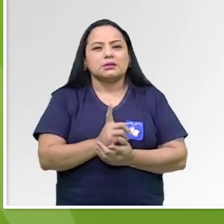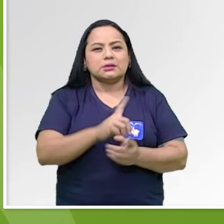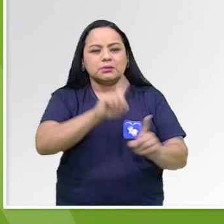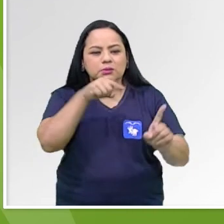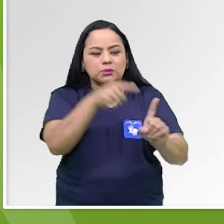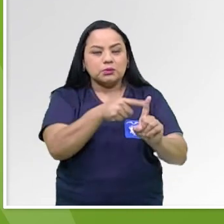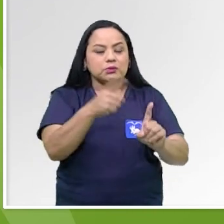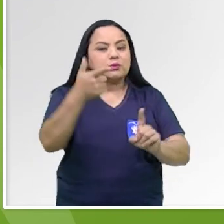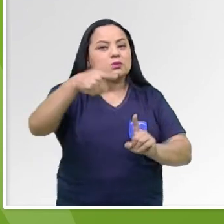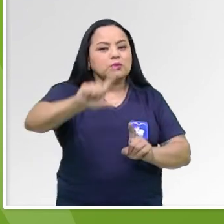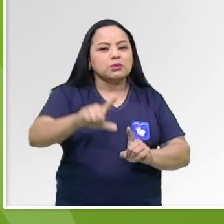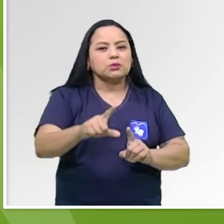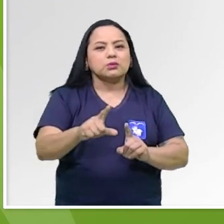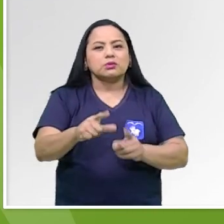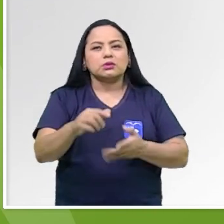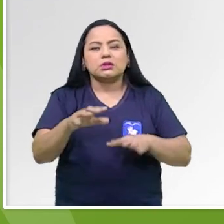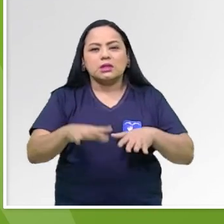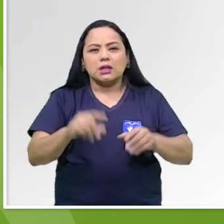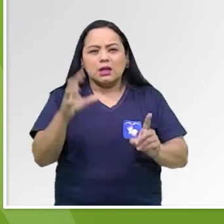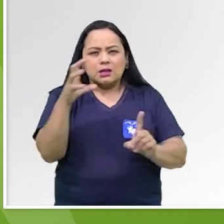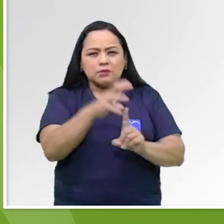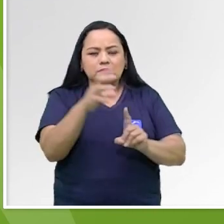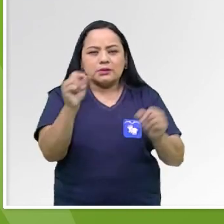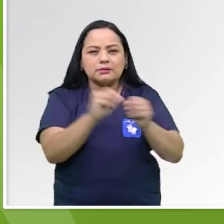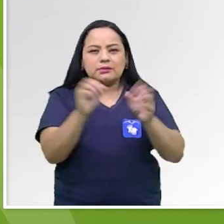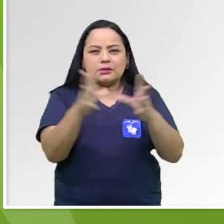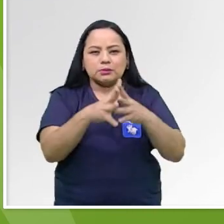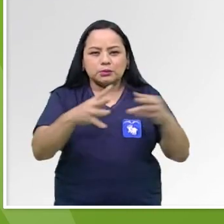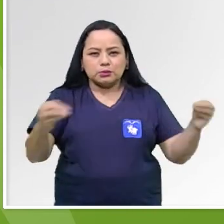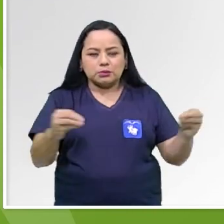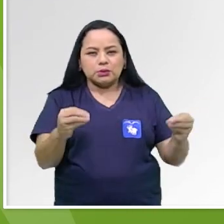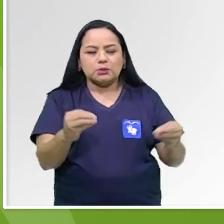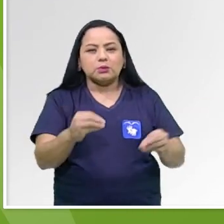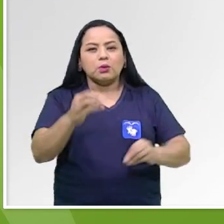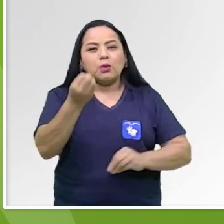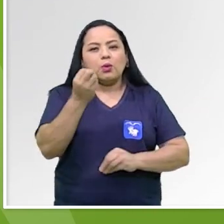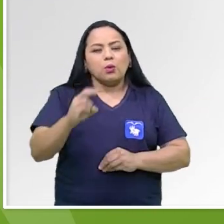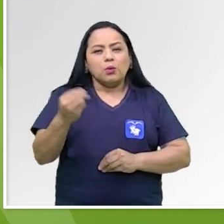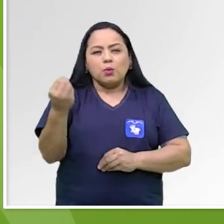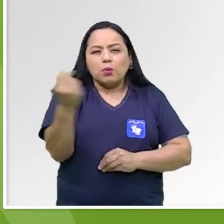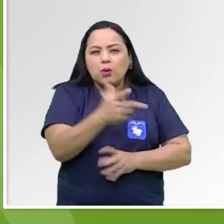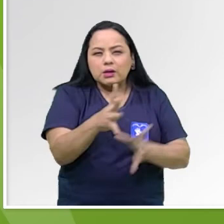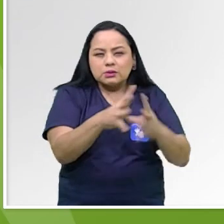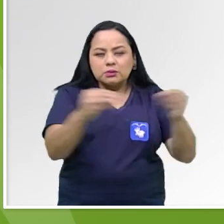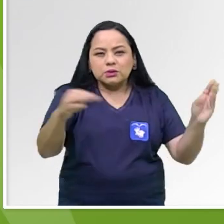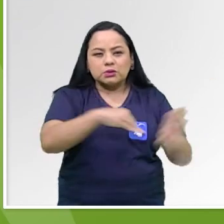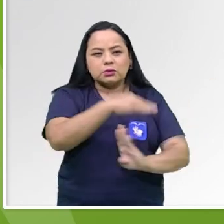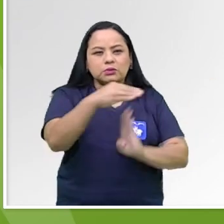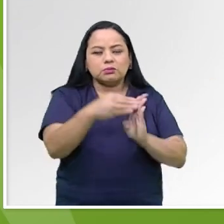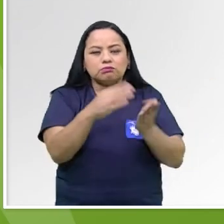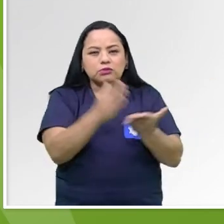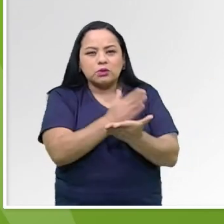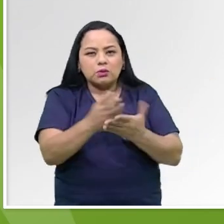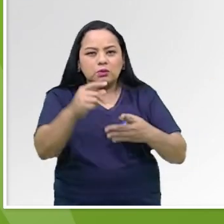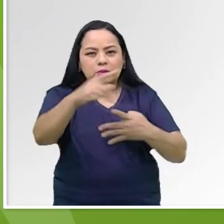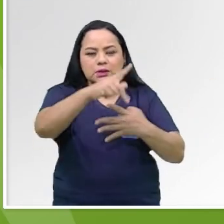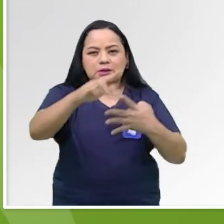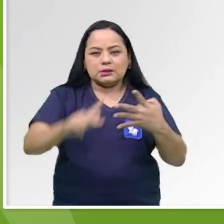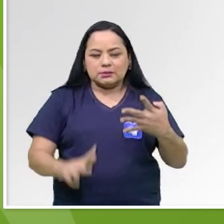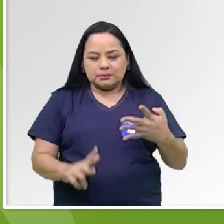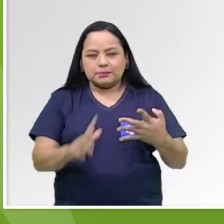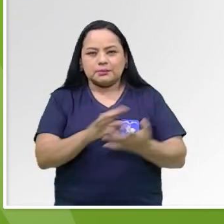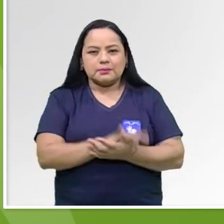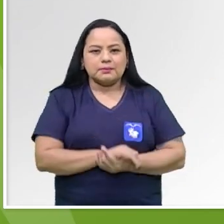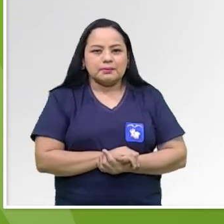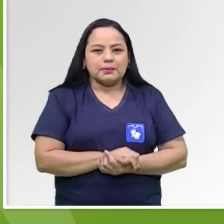isso levou ao desaparecimento, né? Ou então a ameaça de desaparecimento aí de algumas espécies, tá? E aí